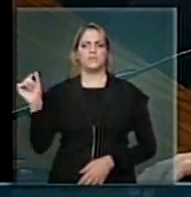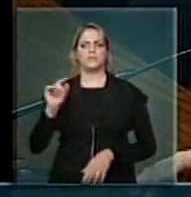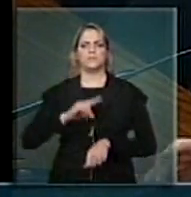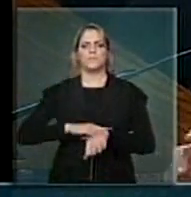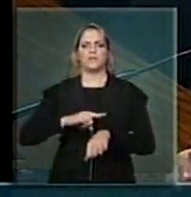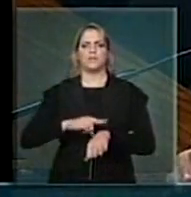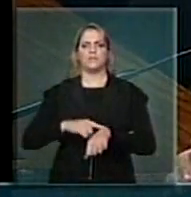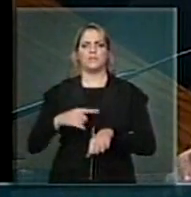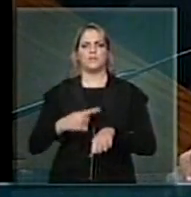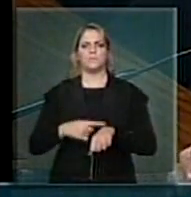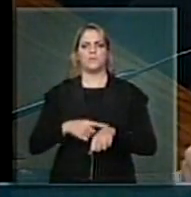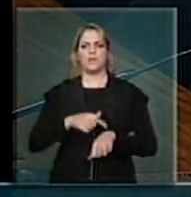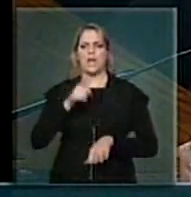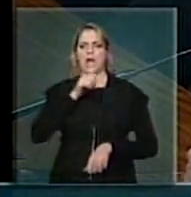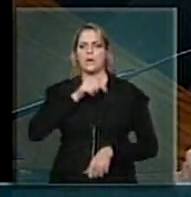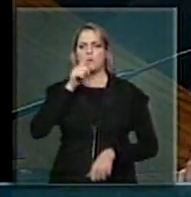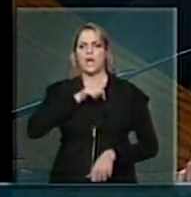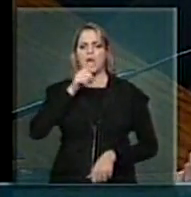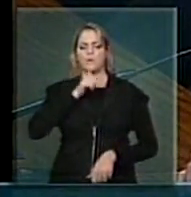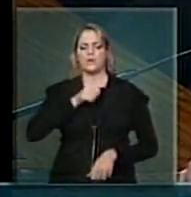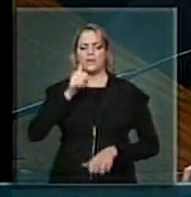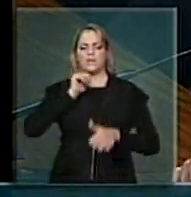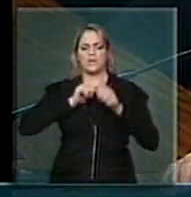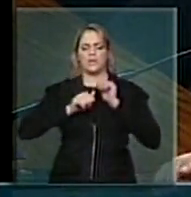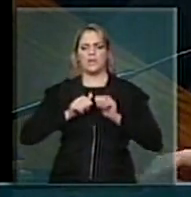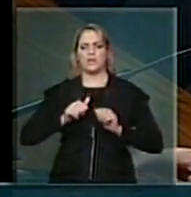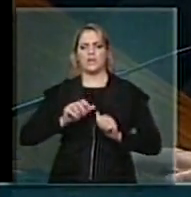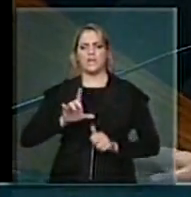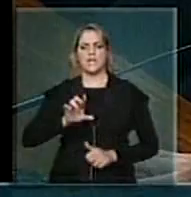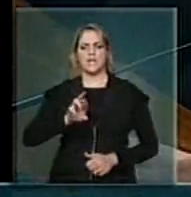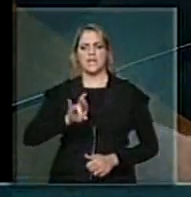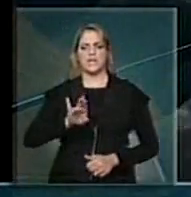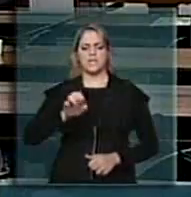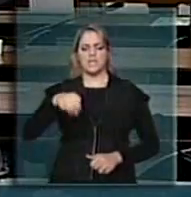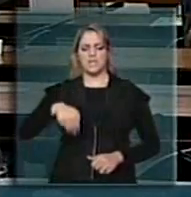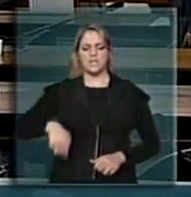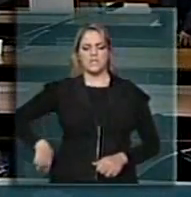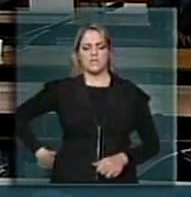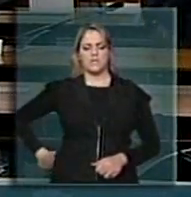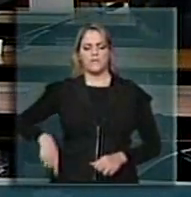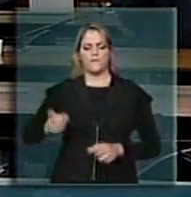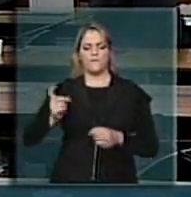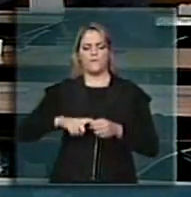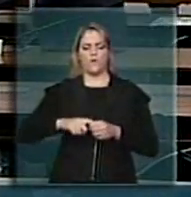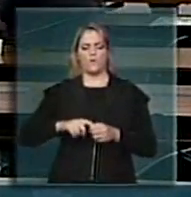porque esse negócio aqui é tanta água aqui que meus rins voltaram a funcionar, e volto.